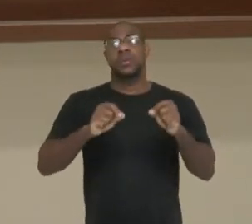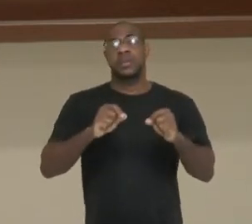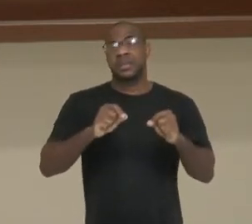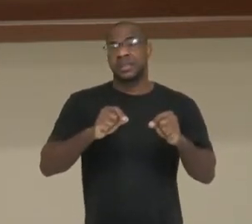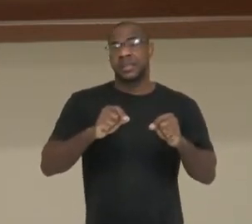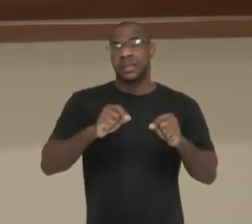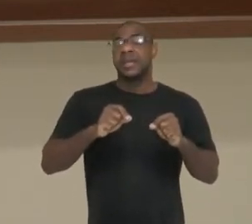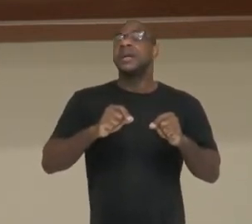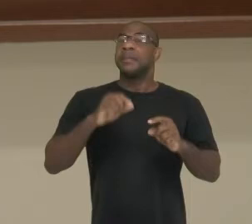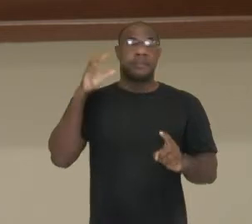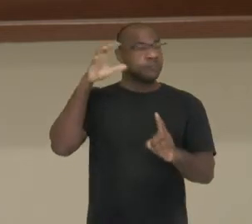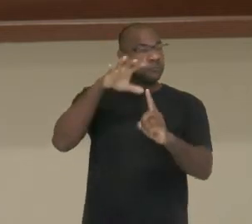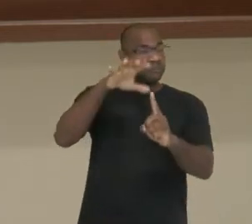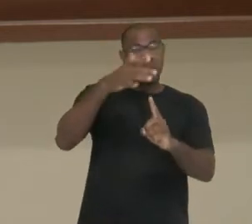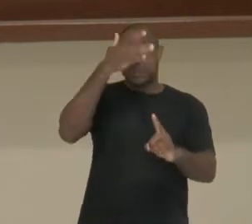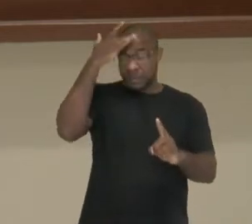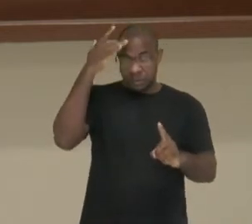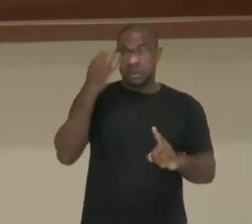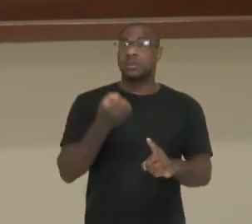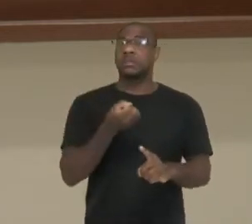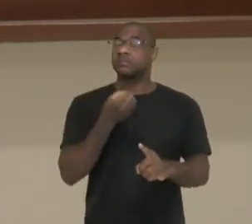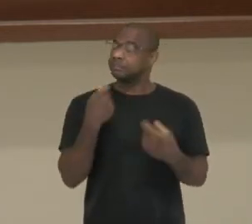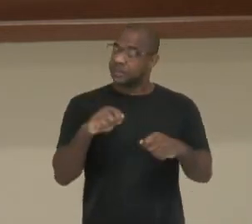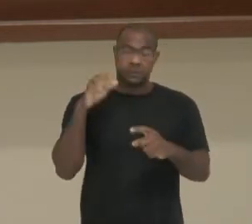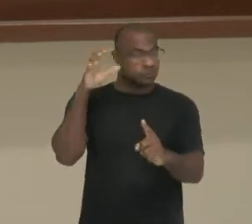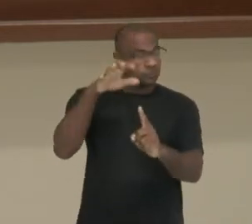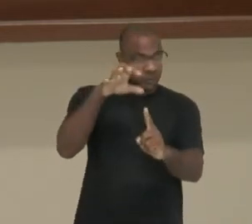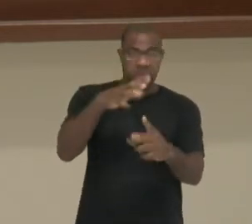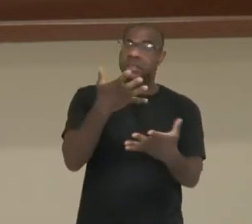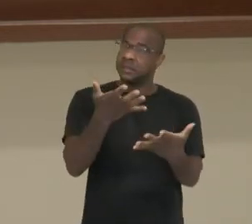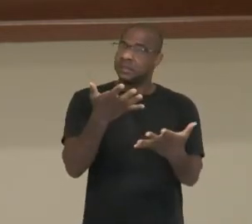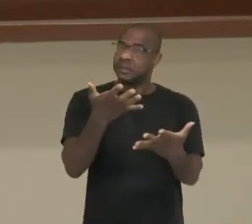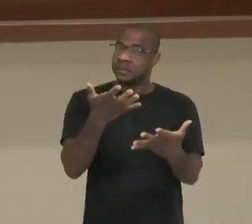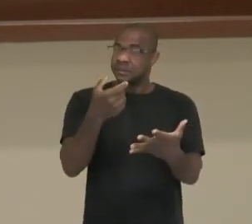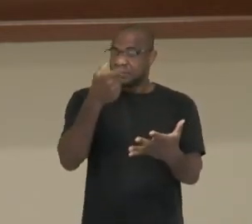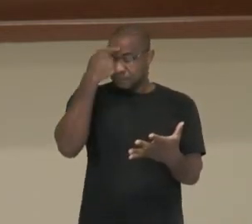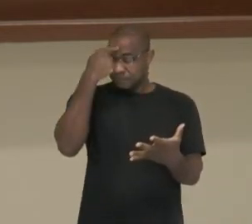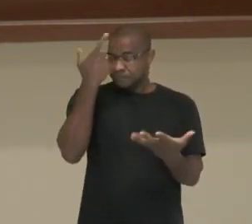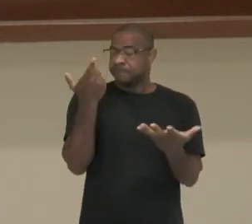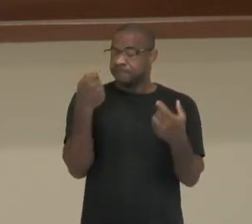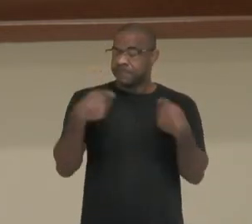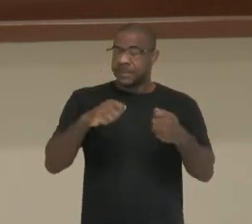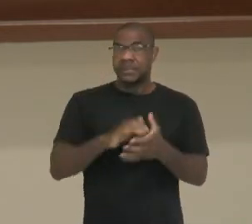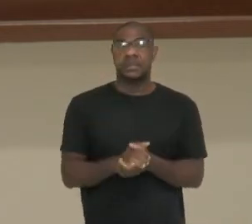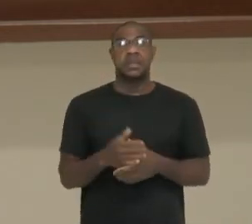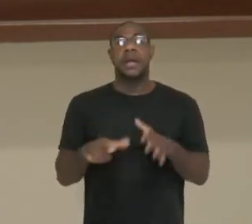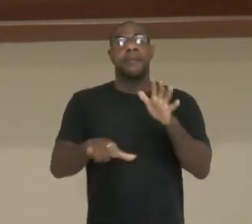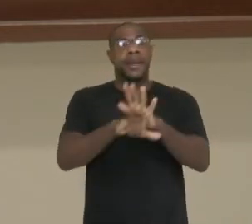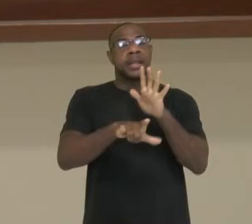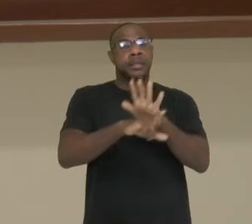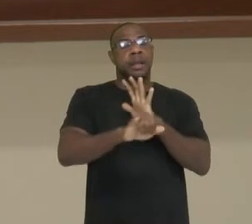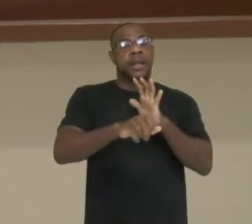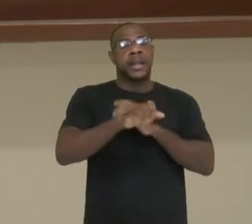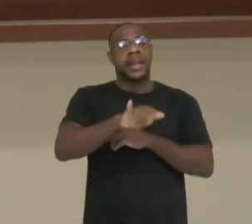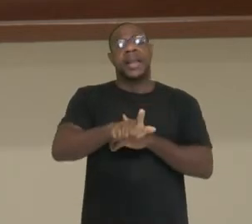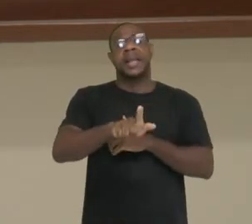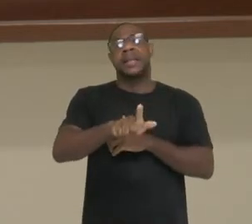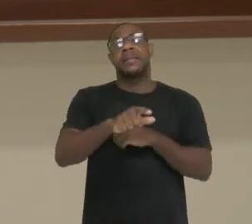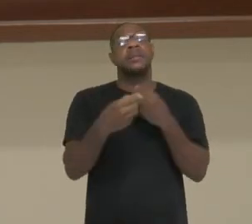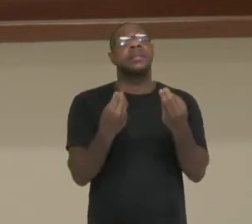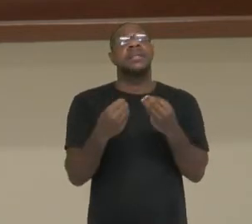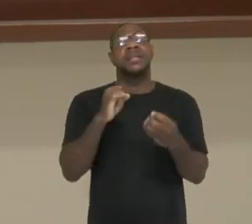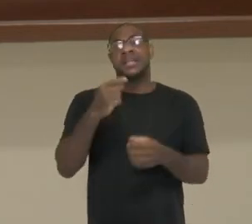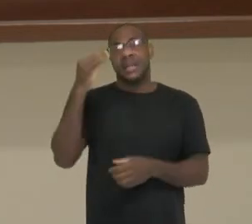das pessoas. Inclusive, não há como você modificar por fim, através de uma lei em alguma coisa, se